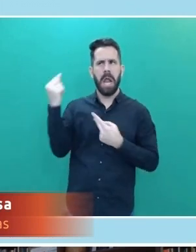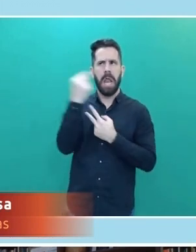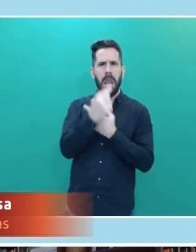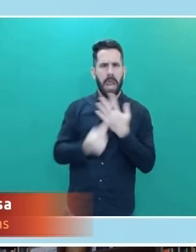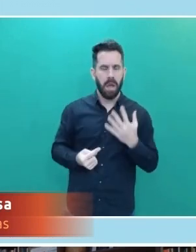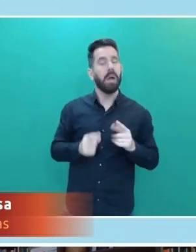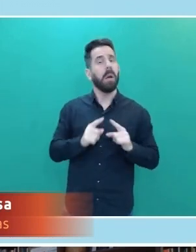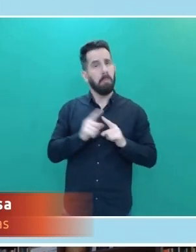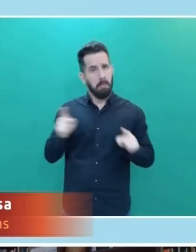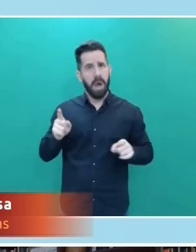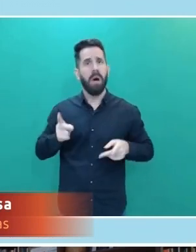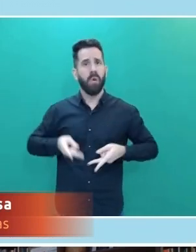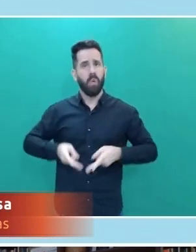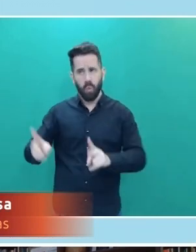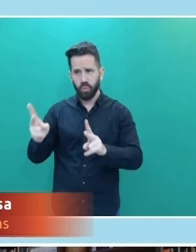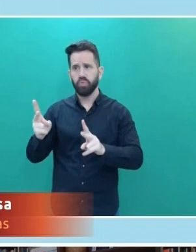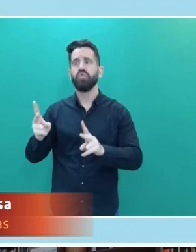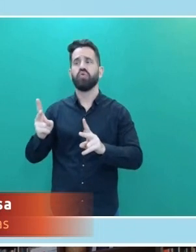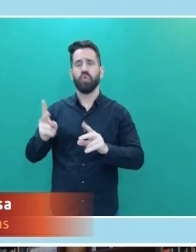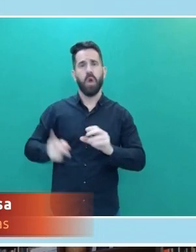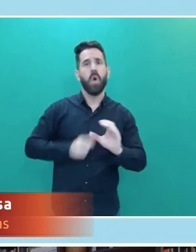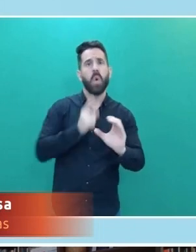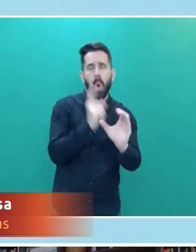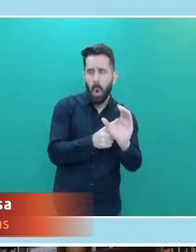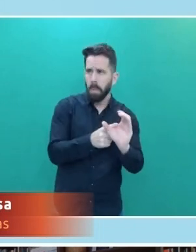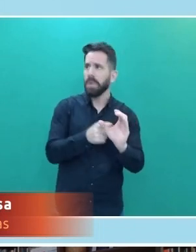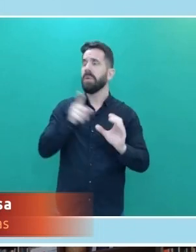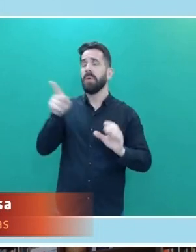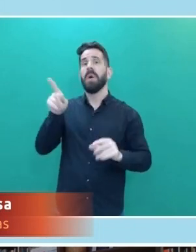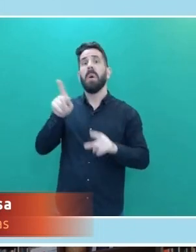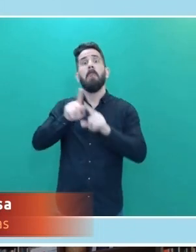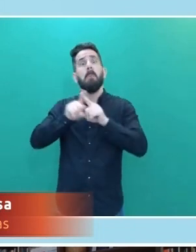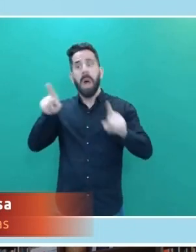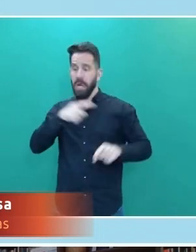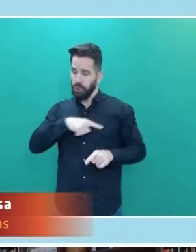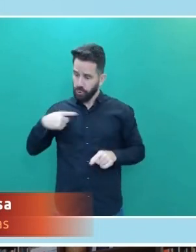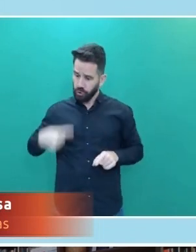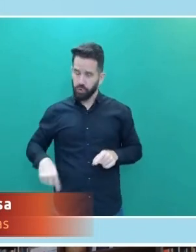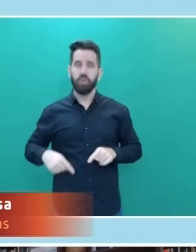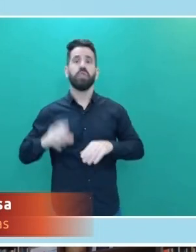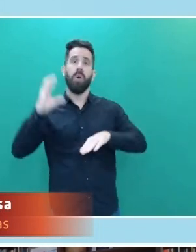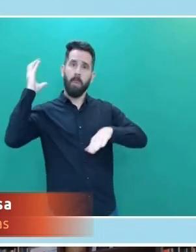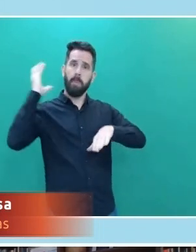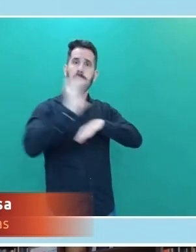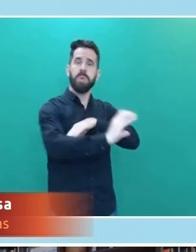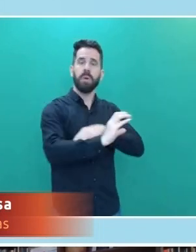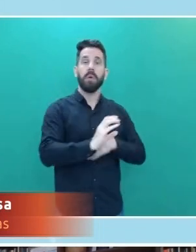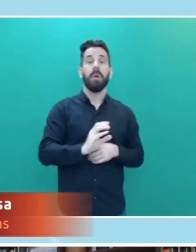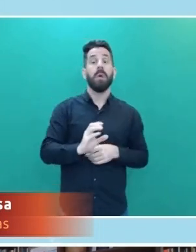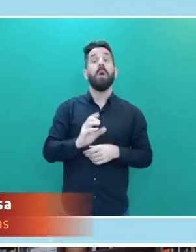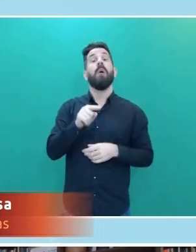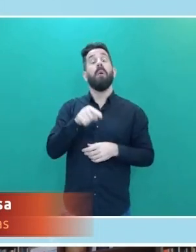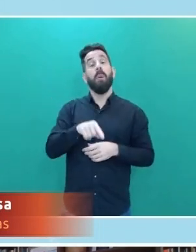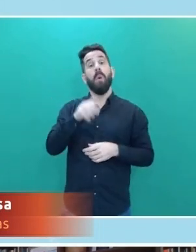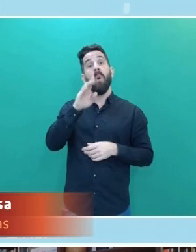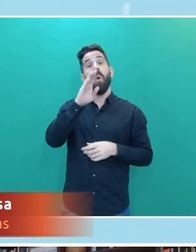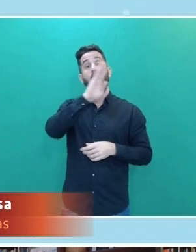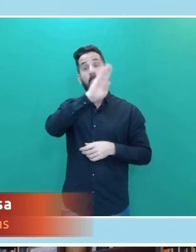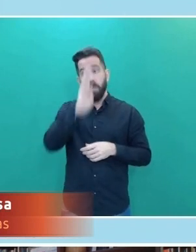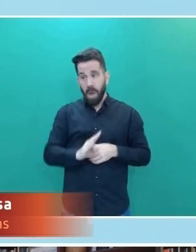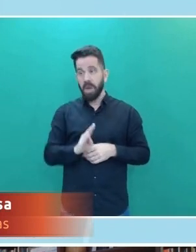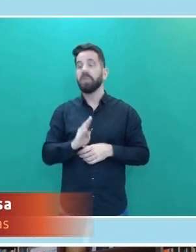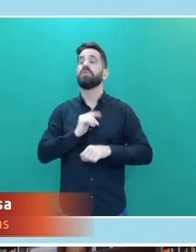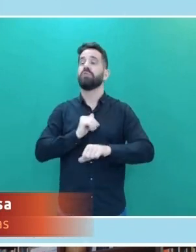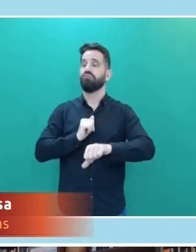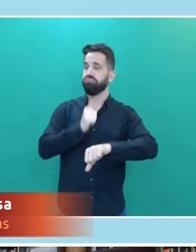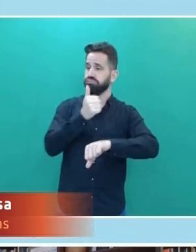brasileiro. O Brasil não deixou de assumir a cadeira no Conselho de Segurança da ONU. No rodízio do GRULAC, o GRULAC